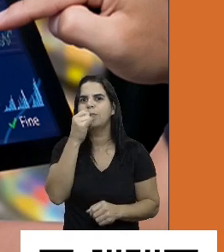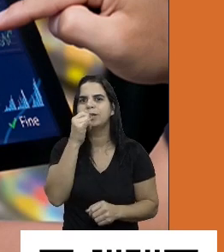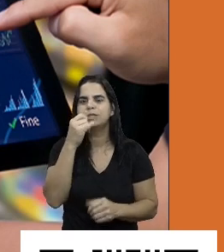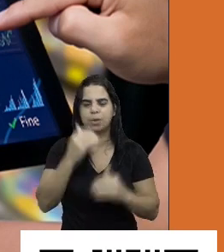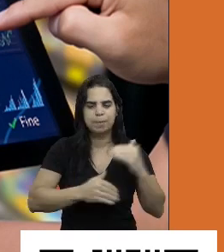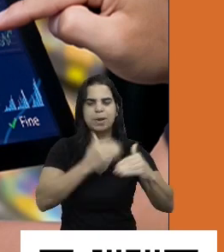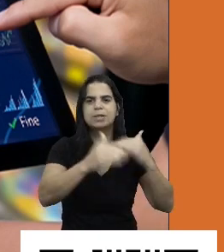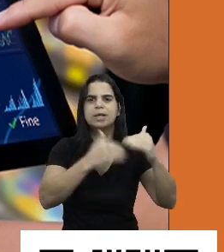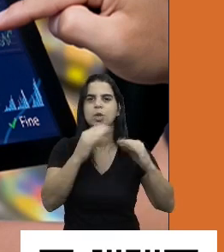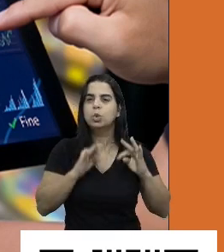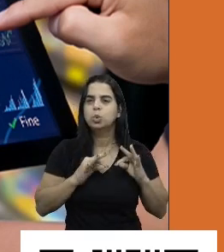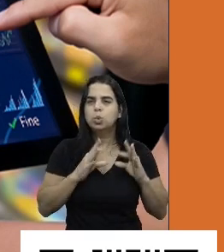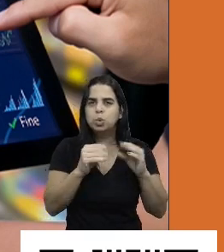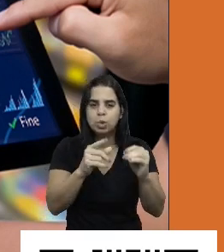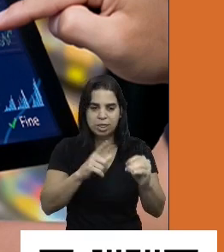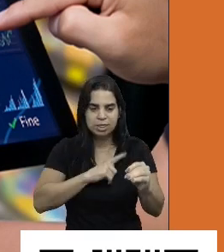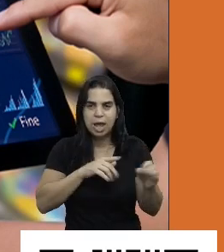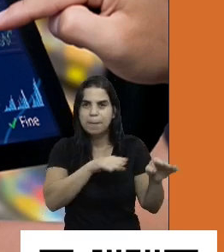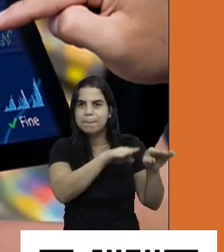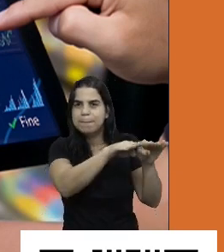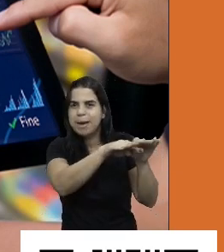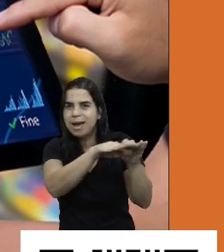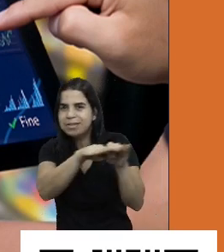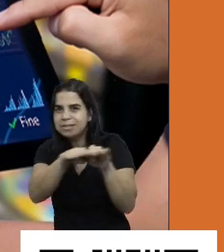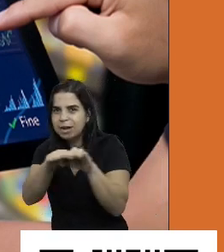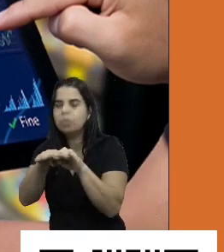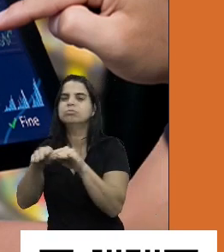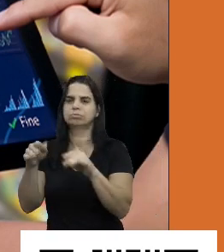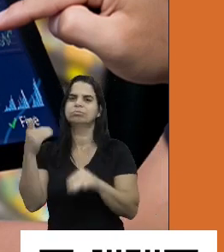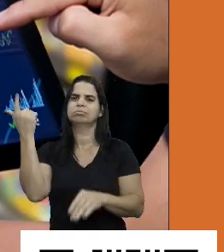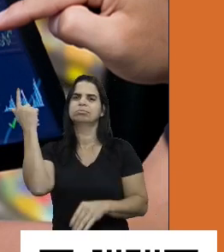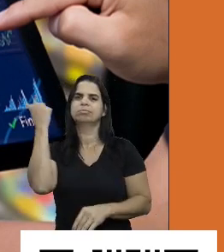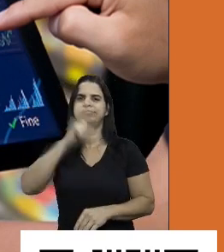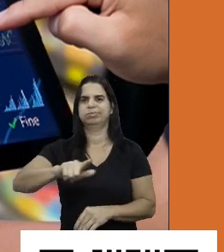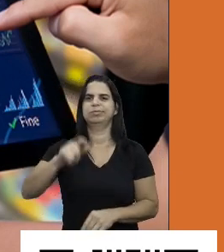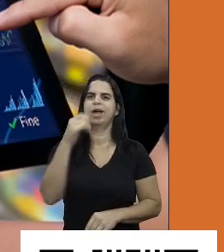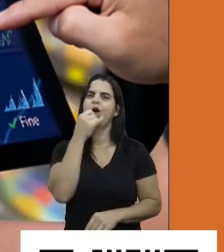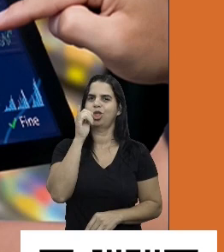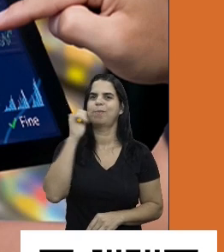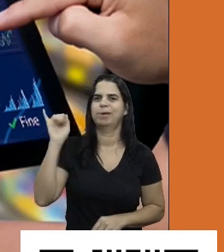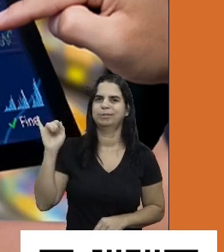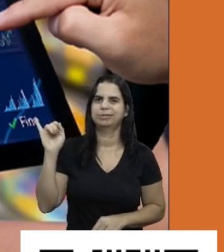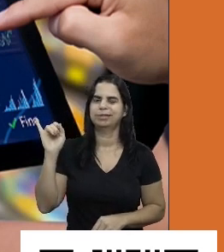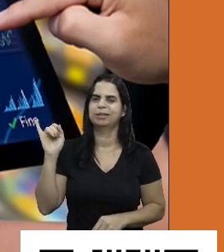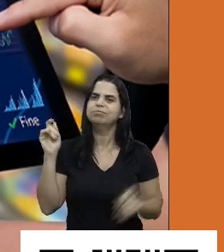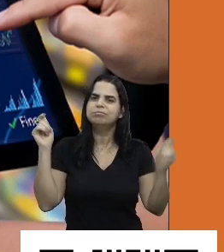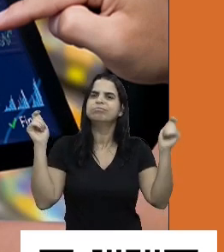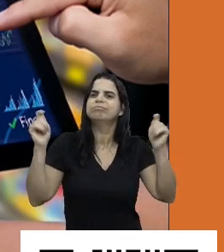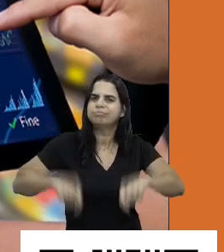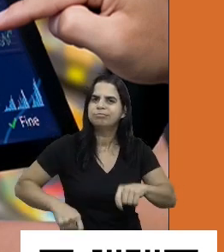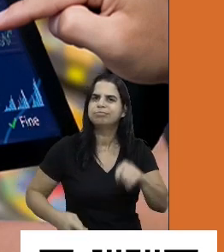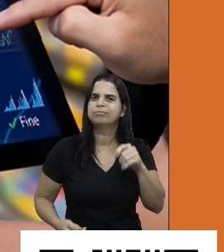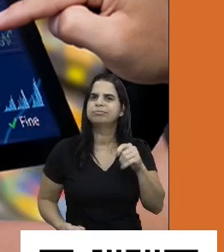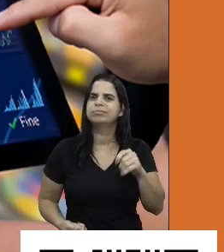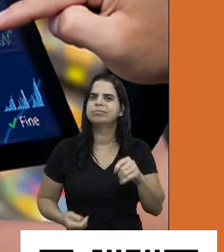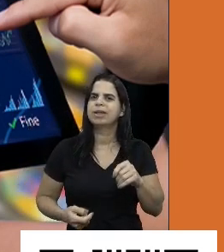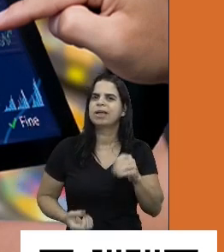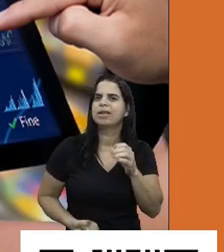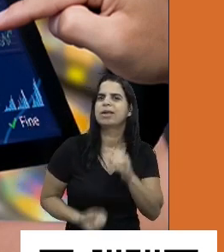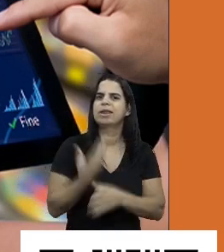que tem padrão é automatizado então tudo que tem padrão é possível se criar um modelo de